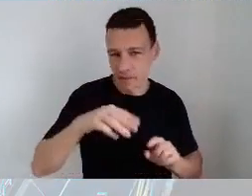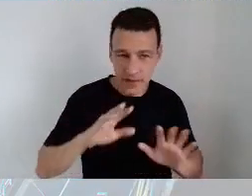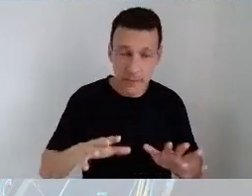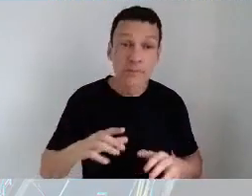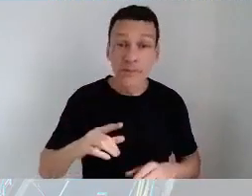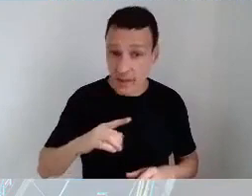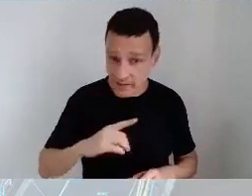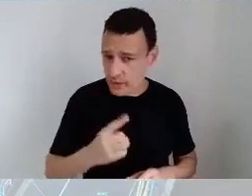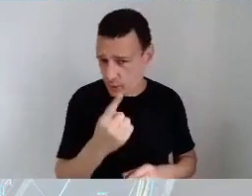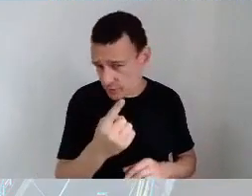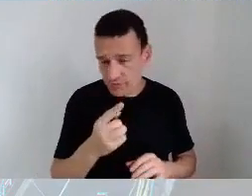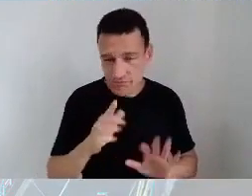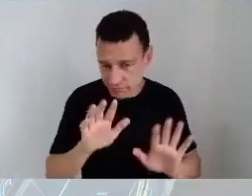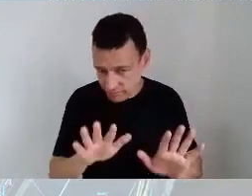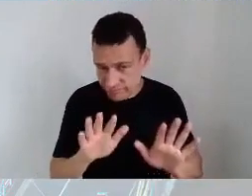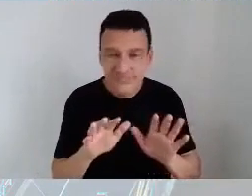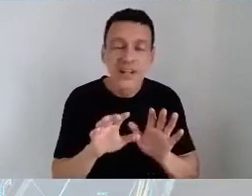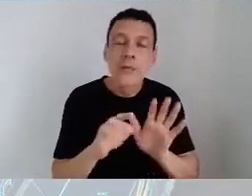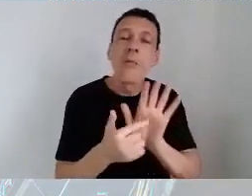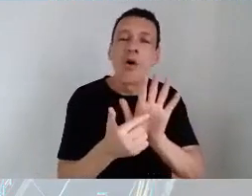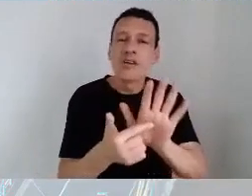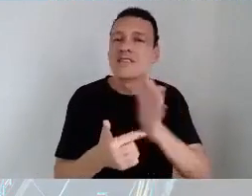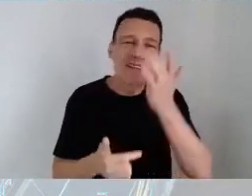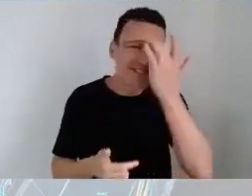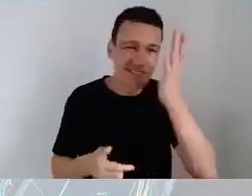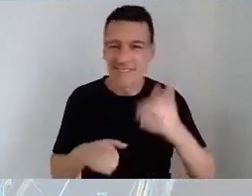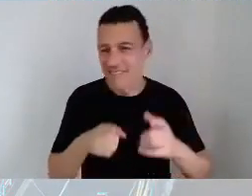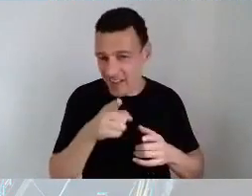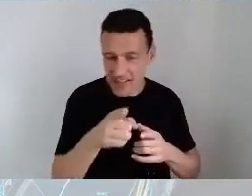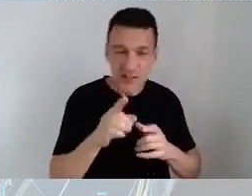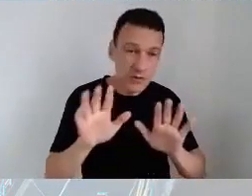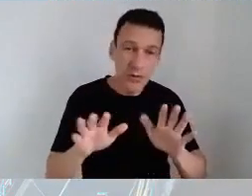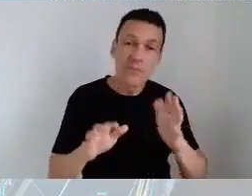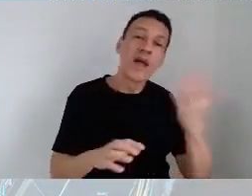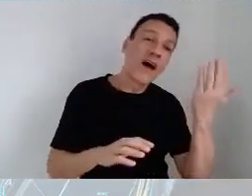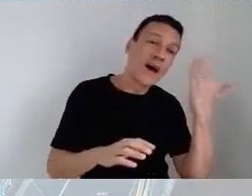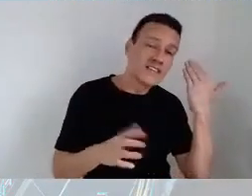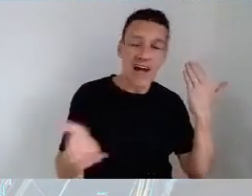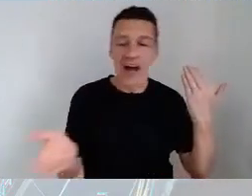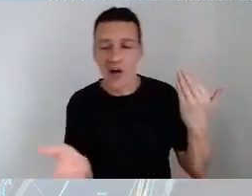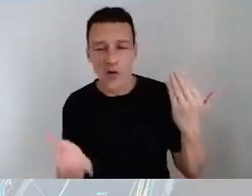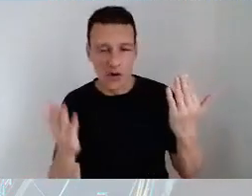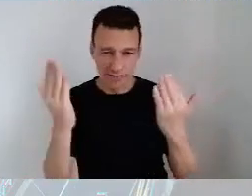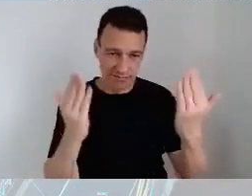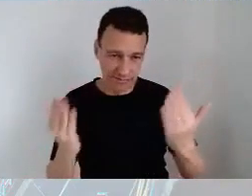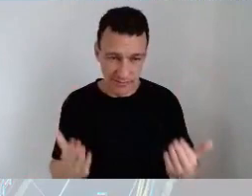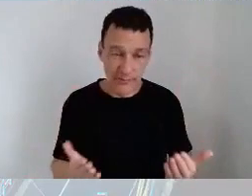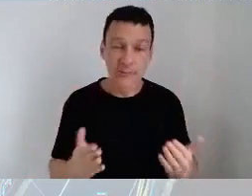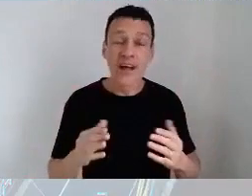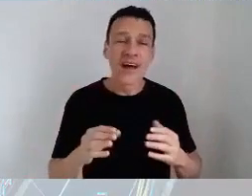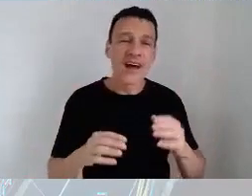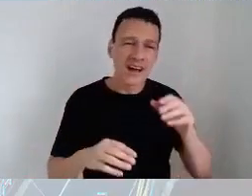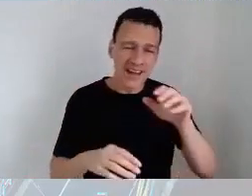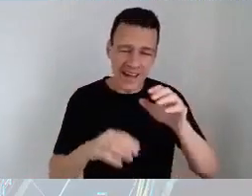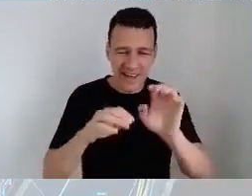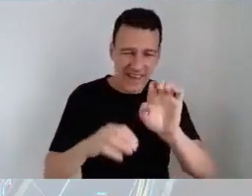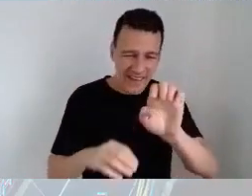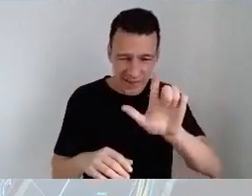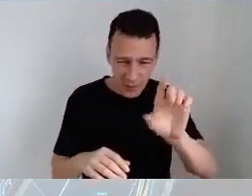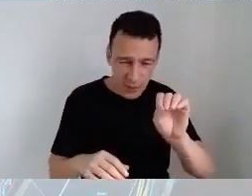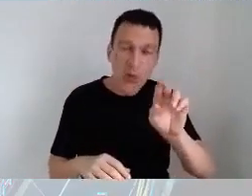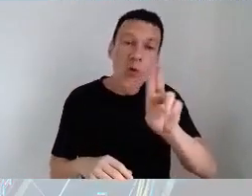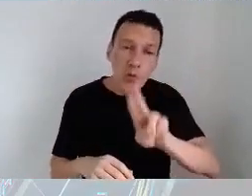mas até trazendo um deparo de realidade, na Elo a gente usa o APM Datadog, e o que eu acho fantástico